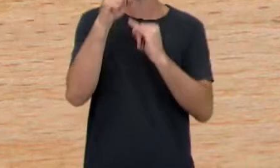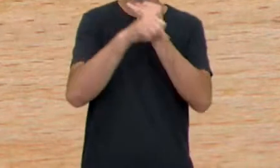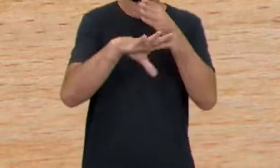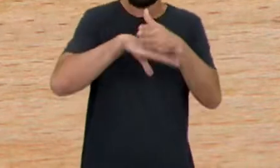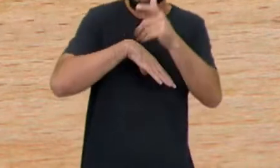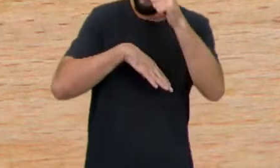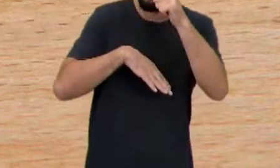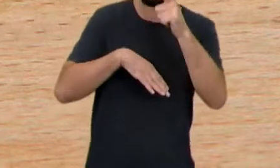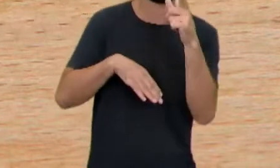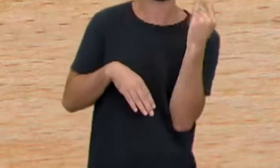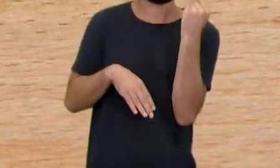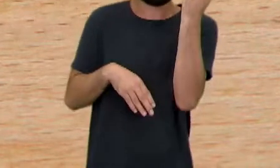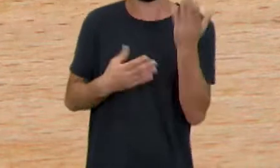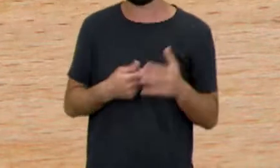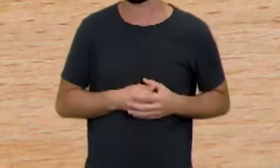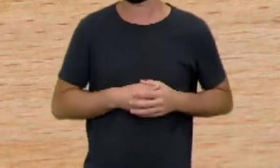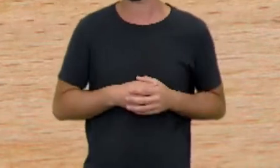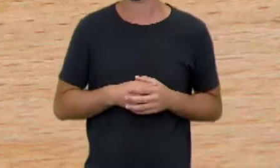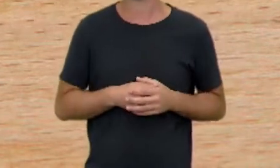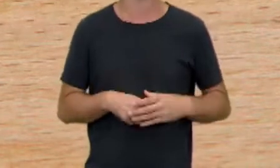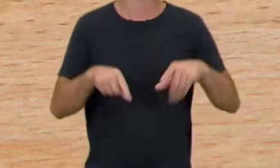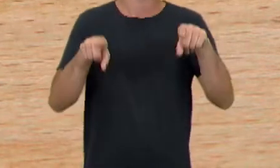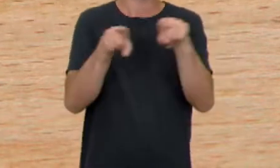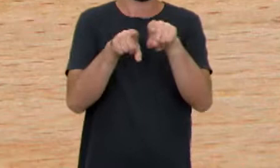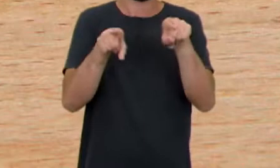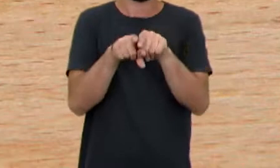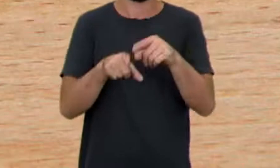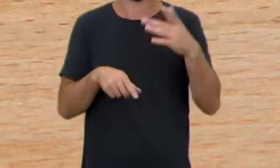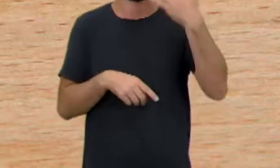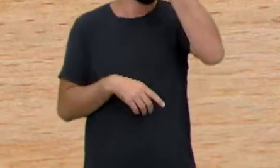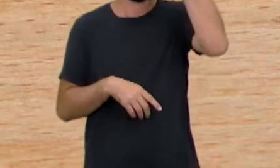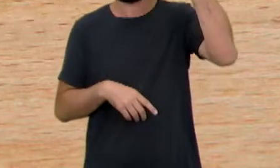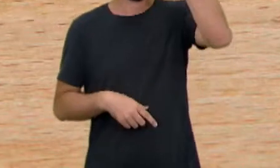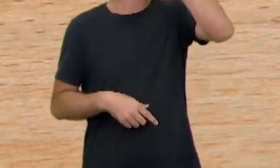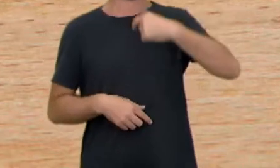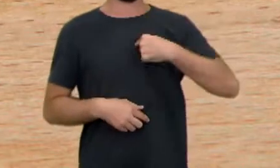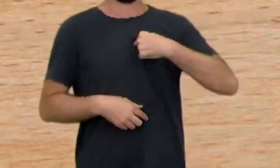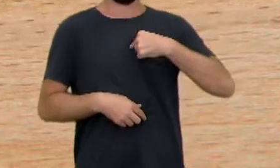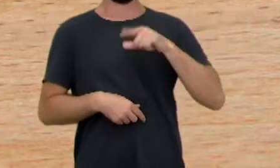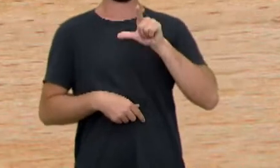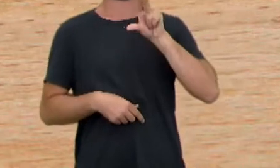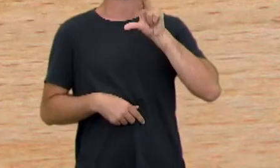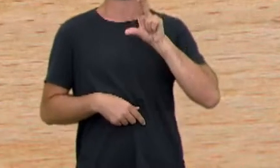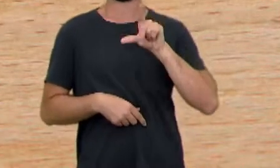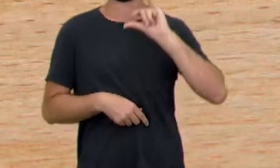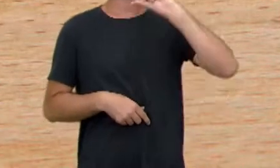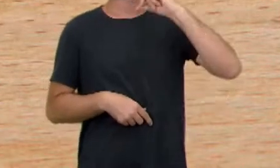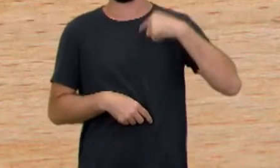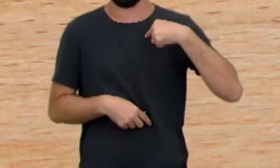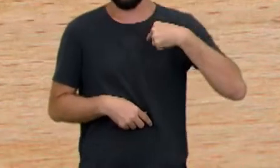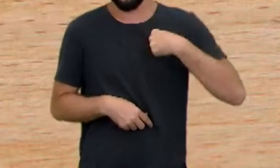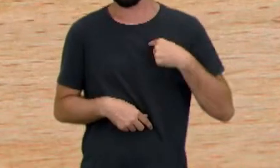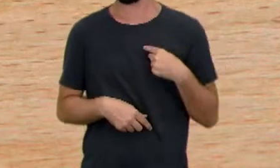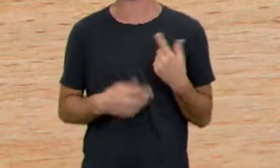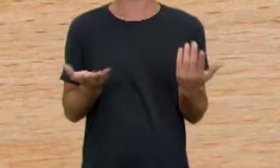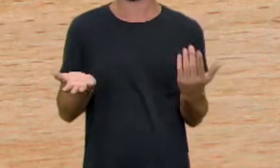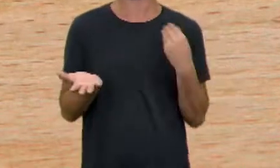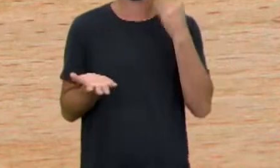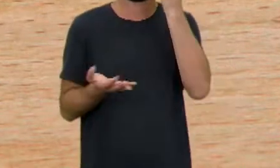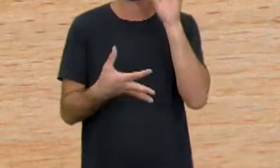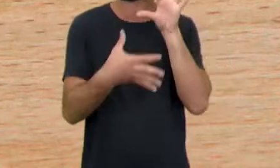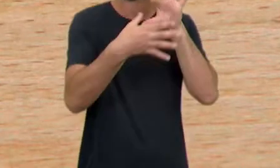Né? E em relação a Luli, pessoa física, a persona Luli, que até você... gente, de